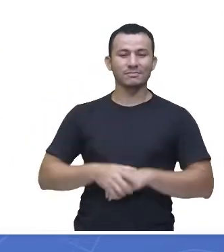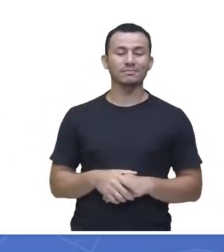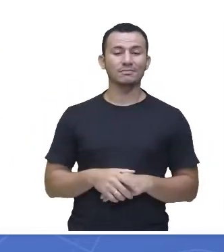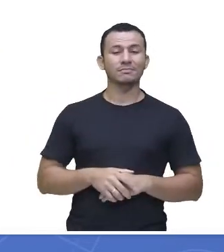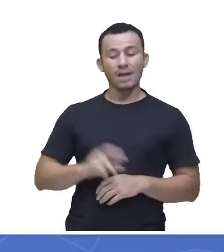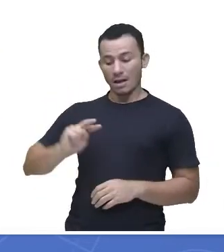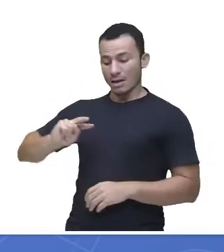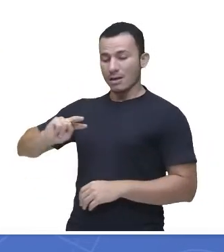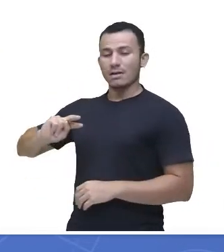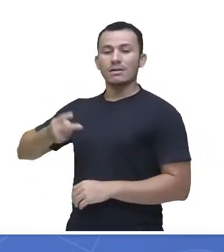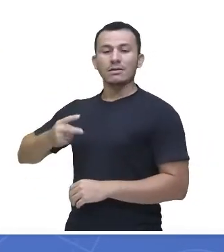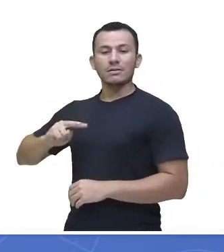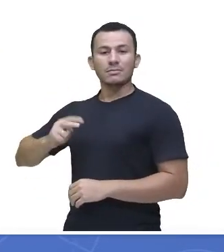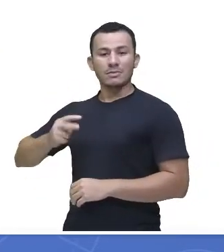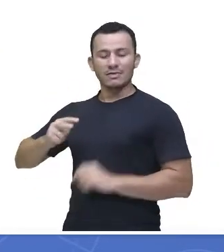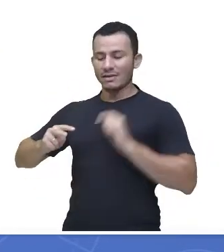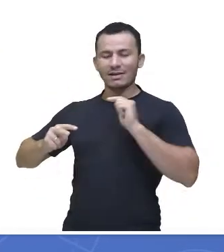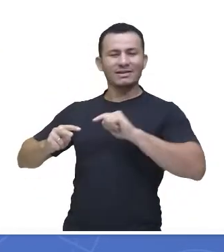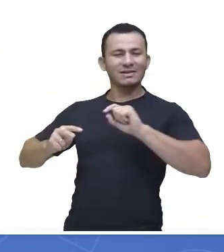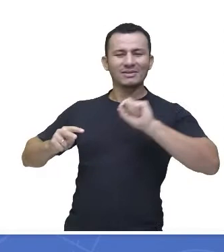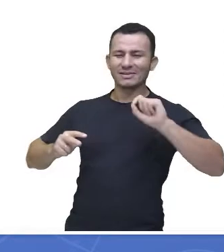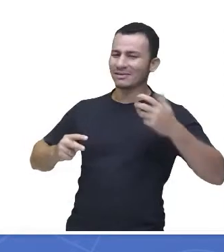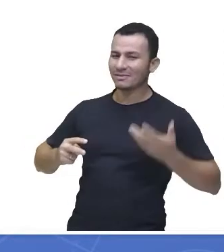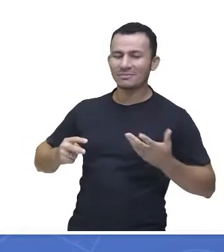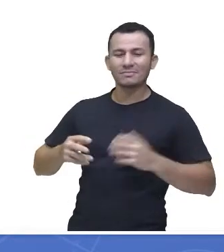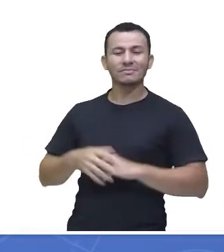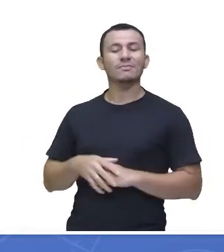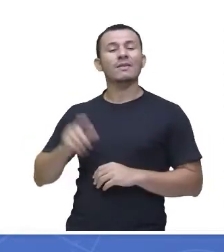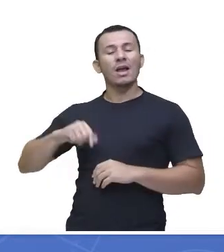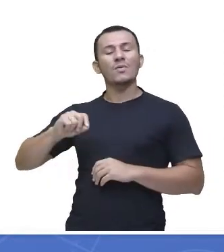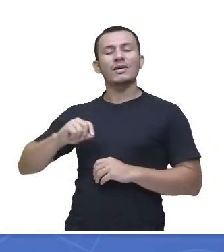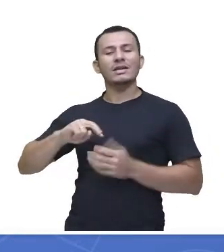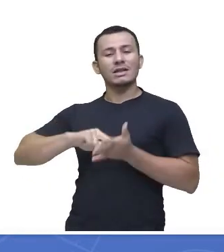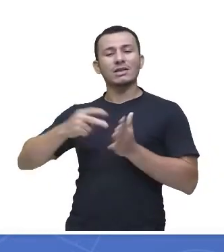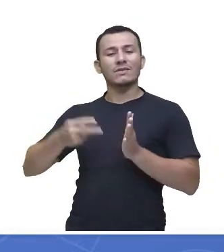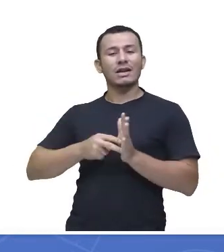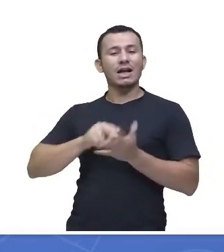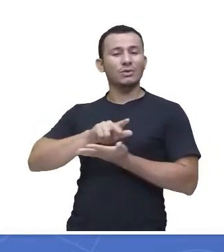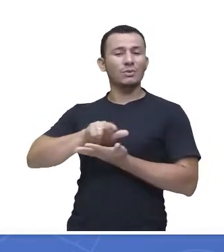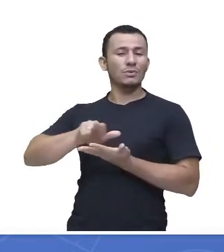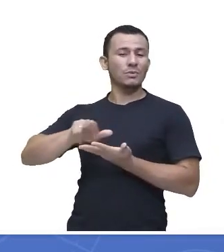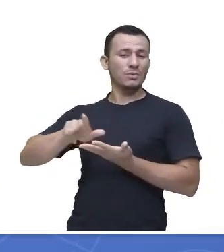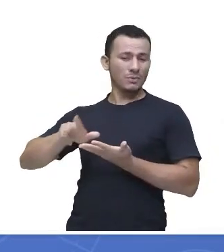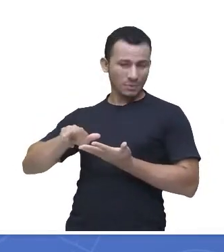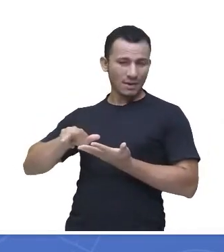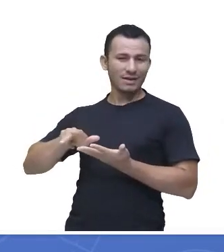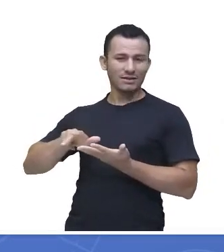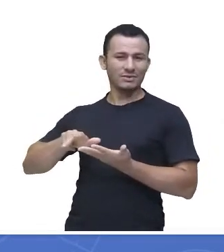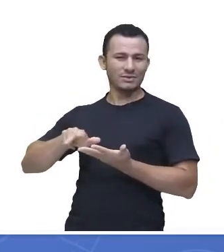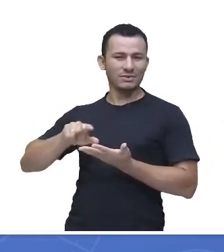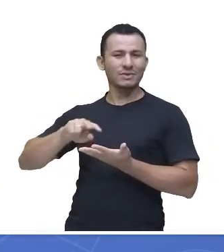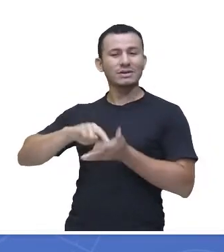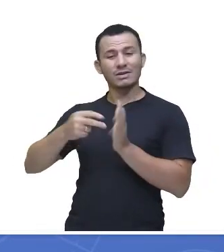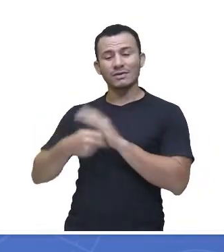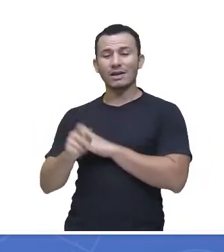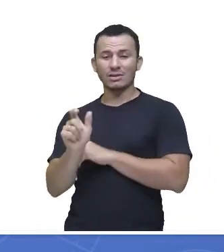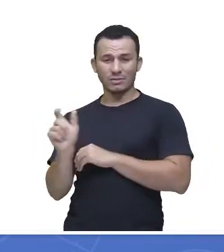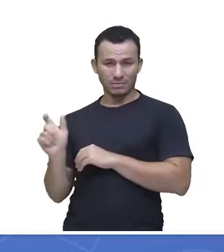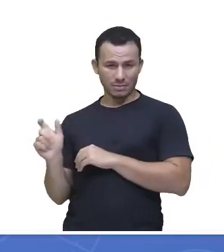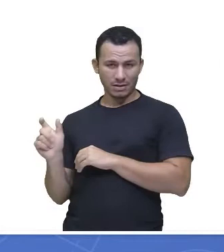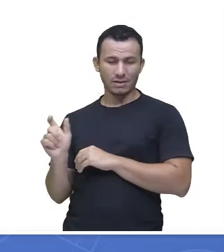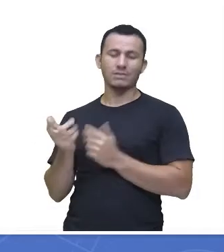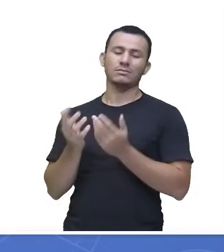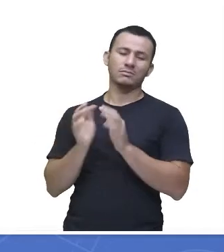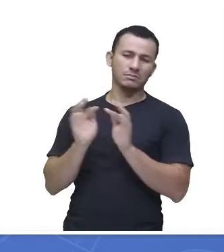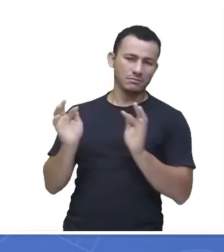a ambiguidade, né, consiste no duplo sentido ou mais, múltiplos sentidos de uma mesma